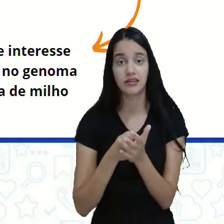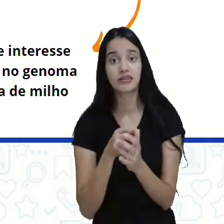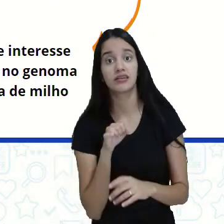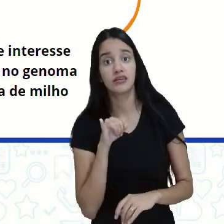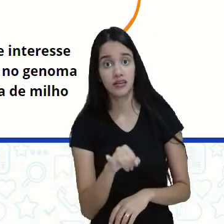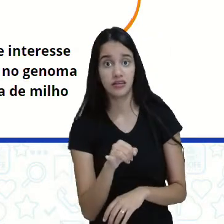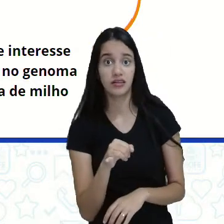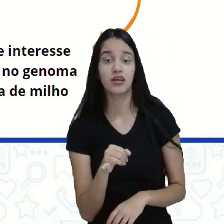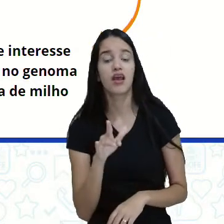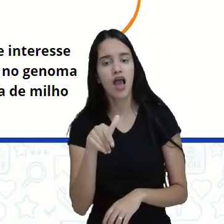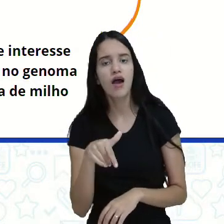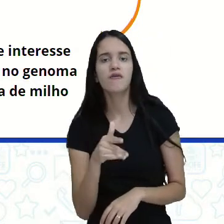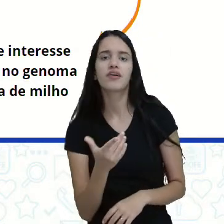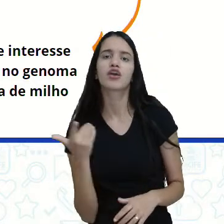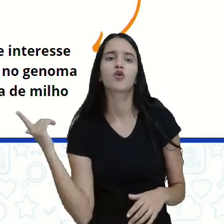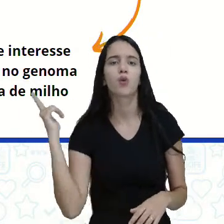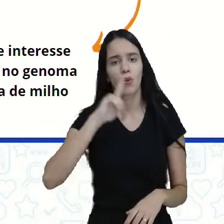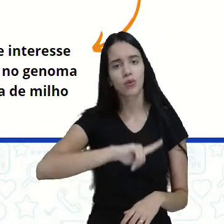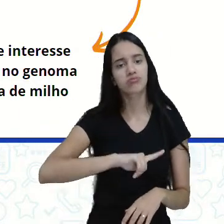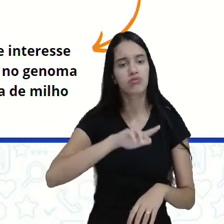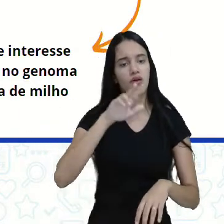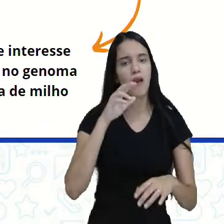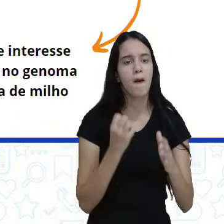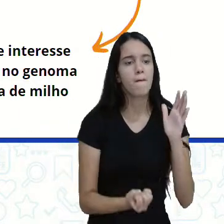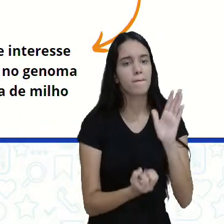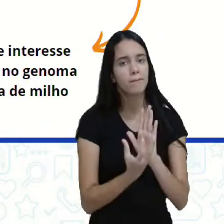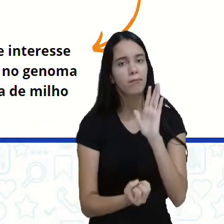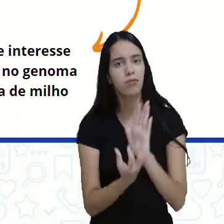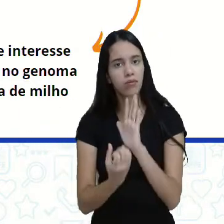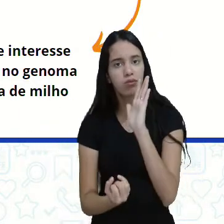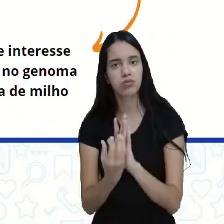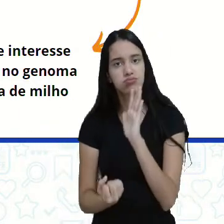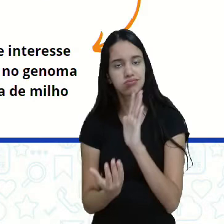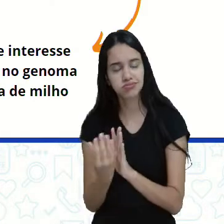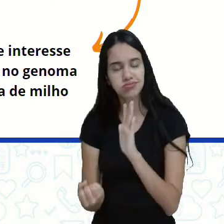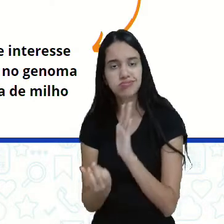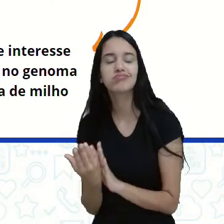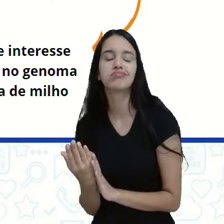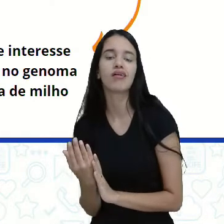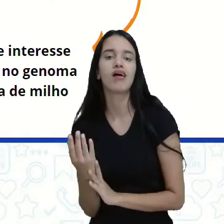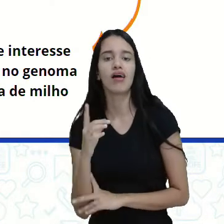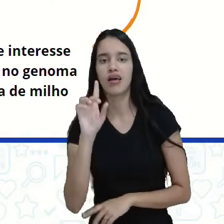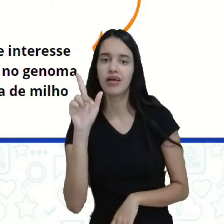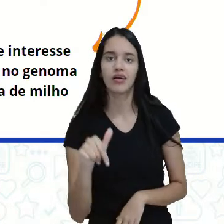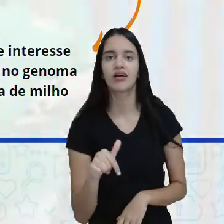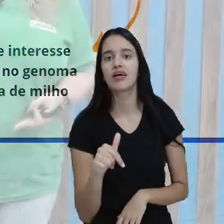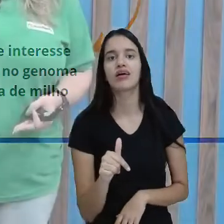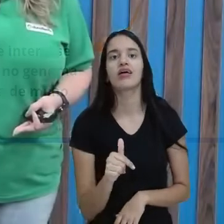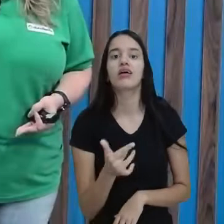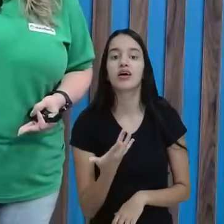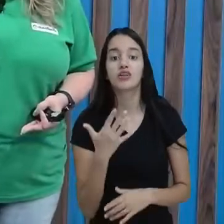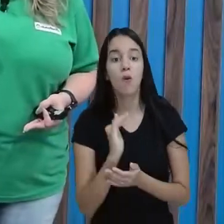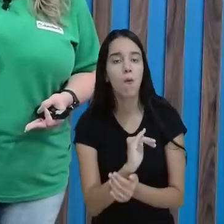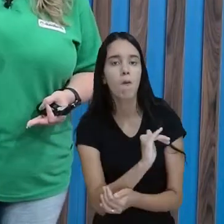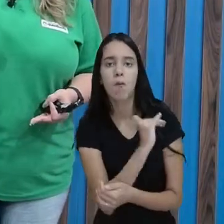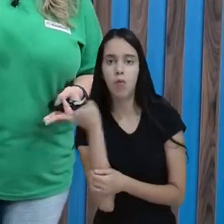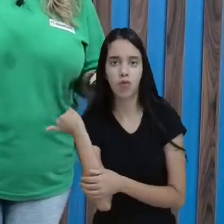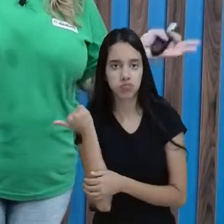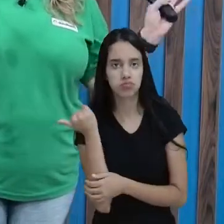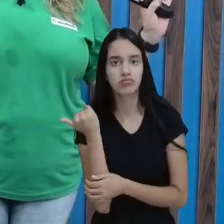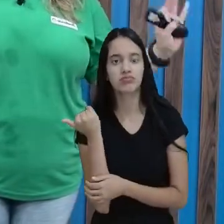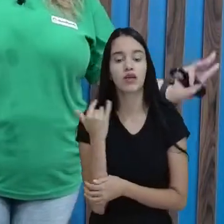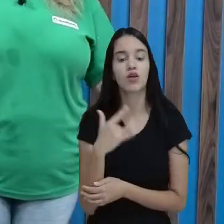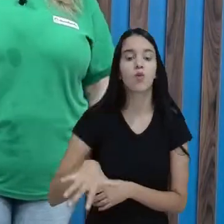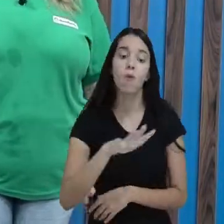se aquele milho ele vai conseguir produzir, né, de maneira que ele não morra